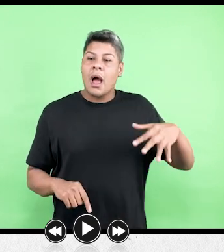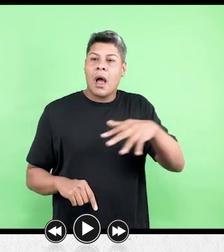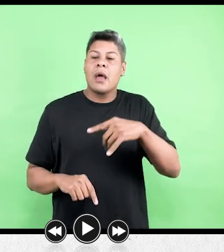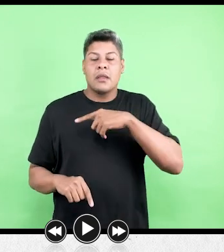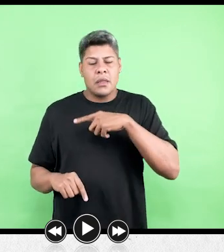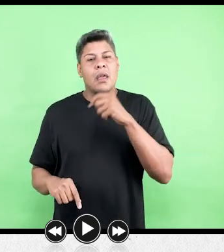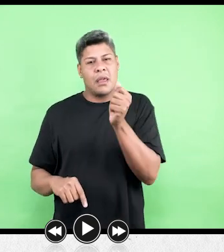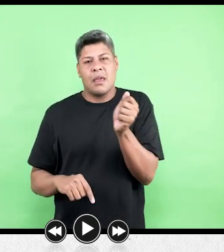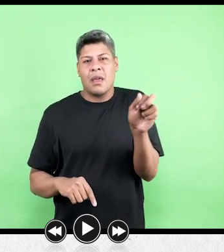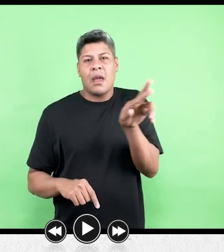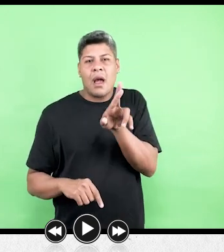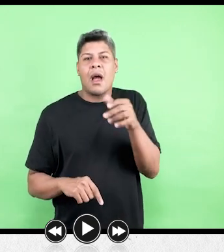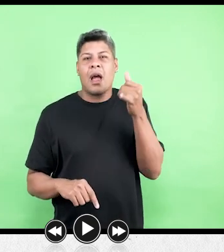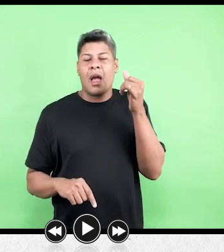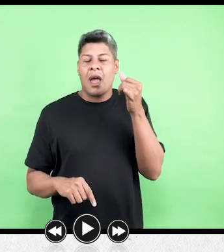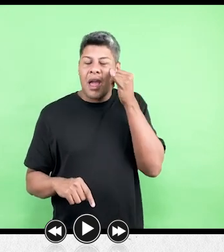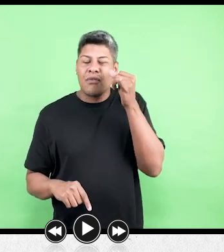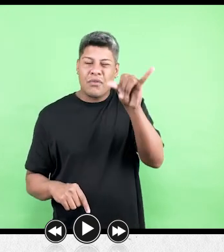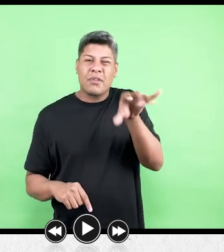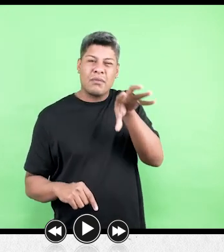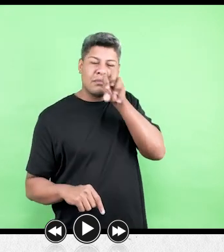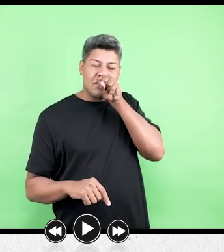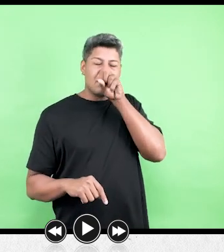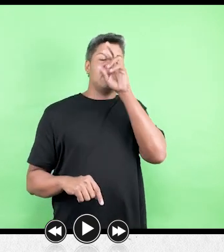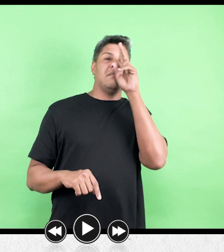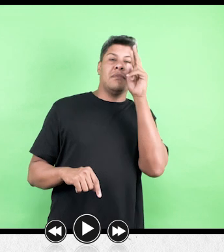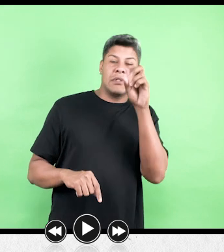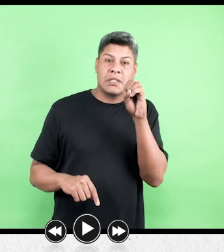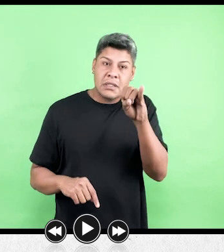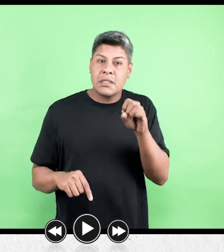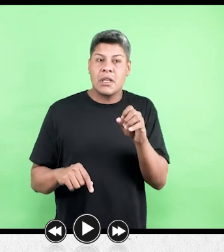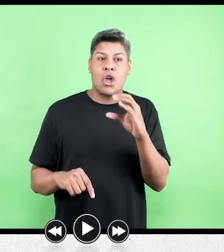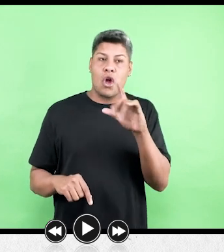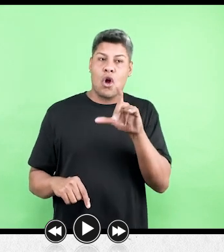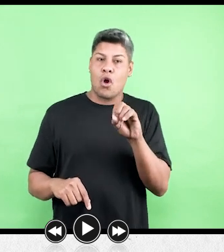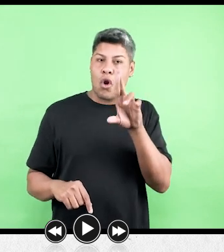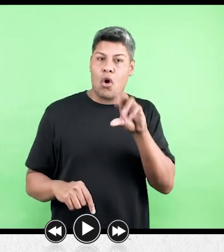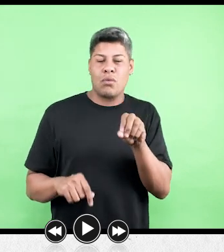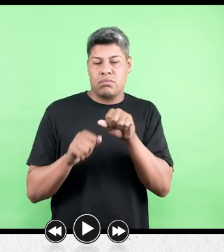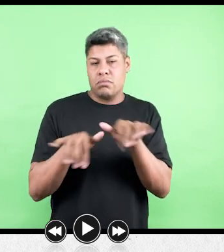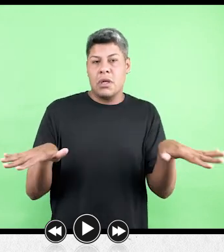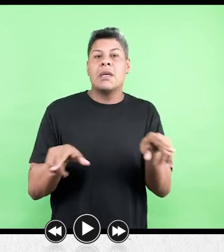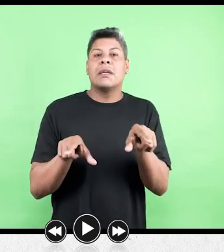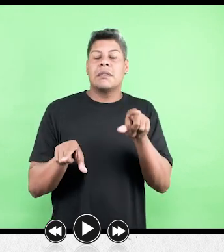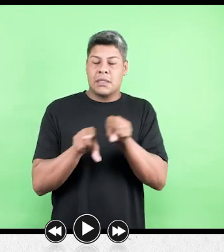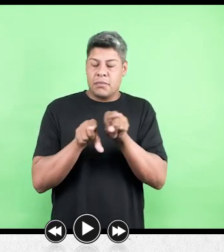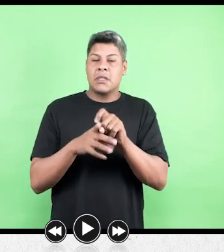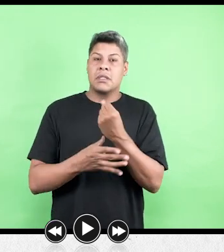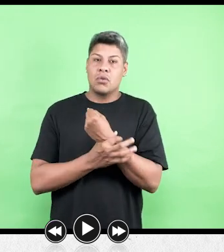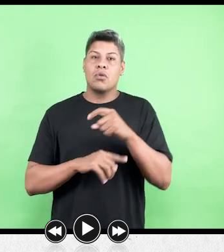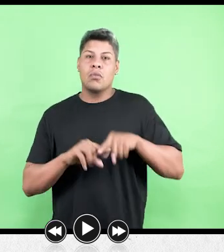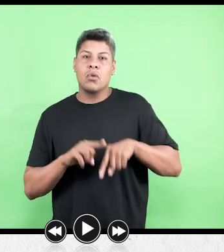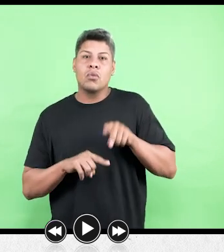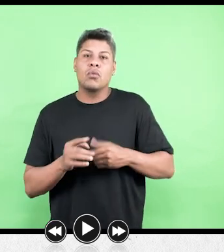ar, para que a gente não tenha intoxicação caso tenha algum tipo de vazamento de cloro, e também a segurança e o manuseio nos demais produtos